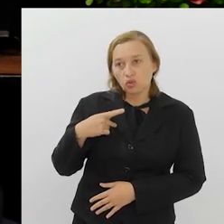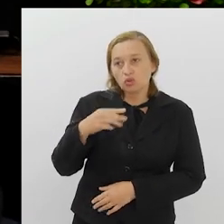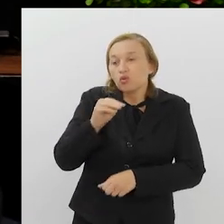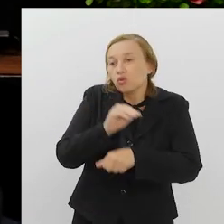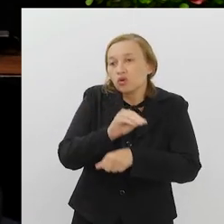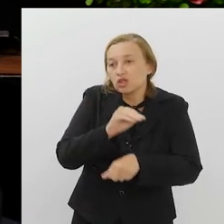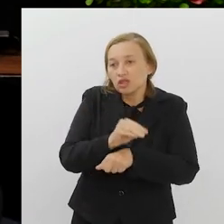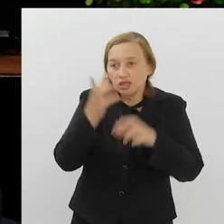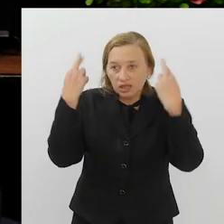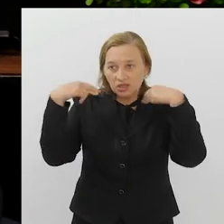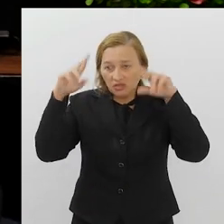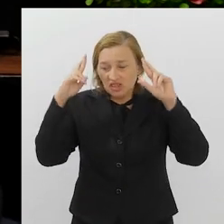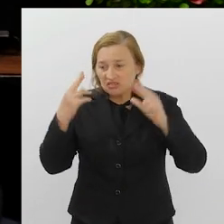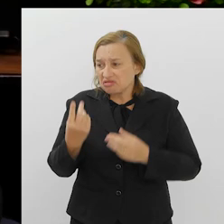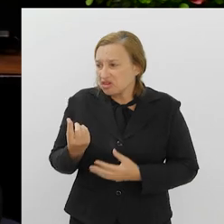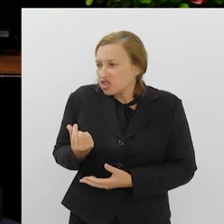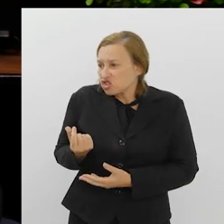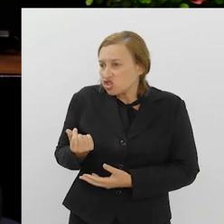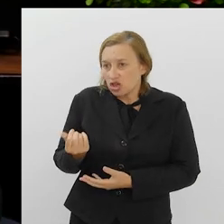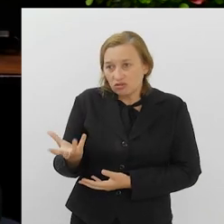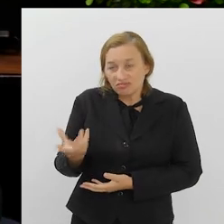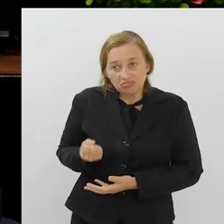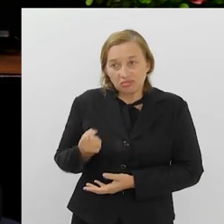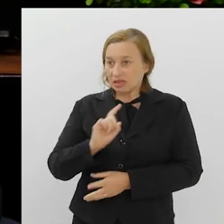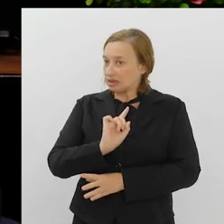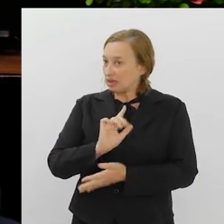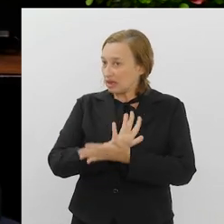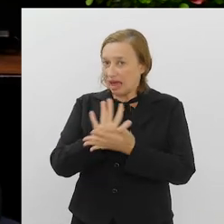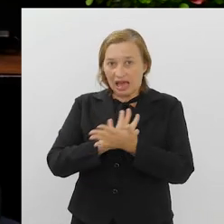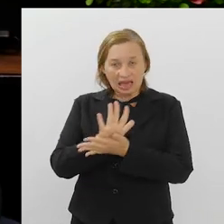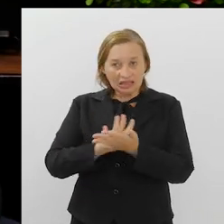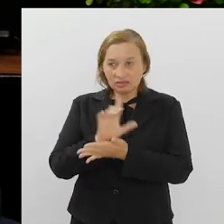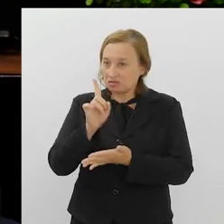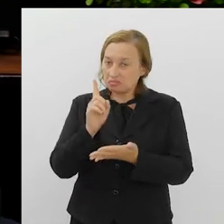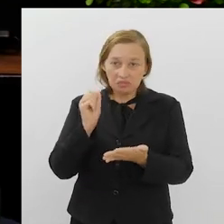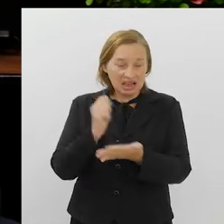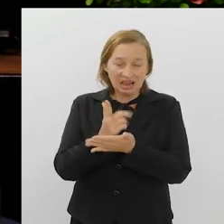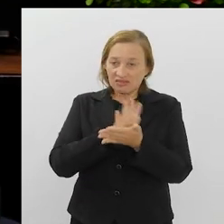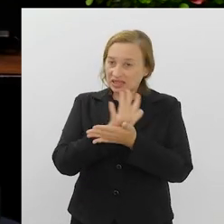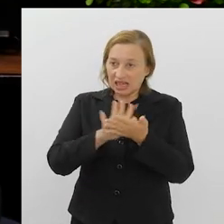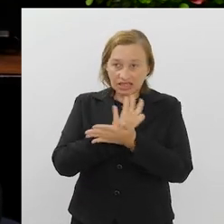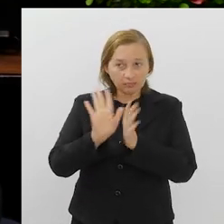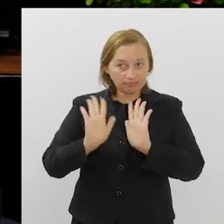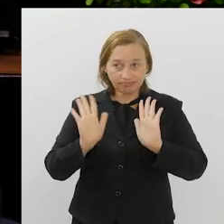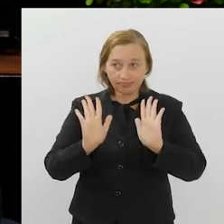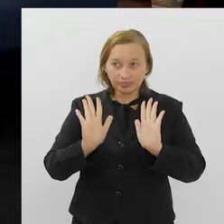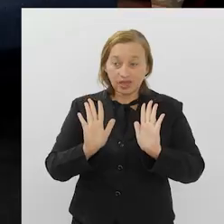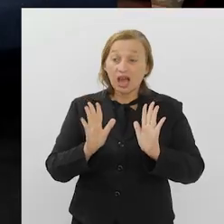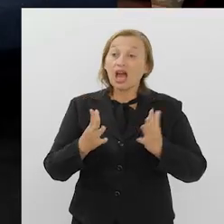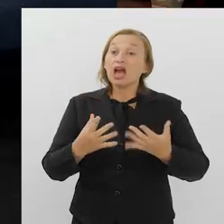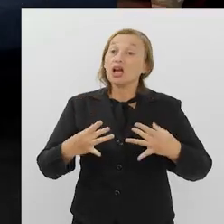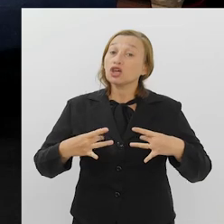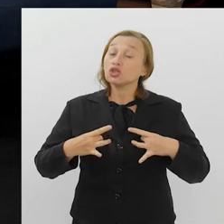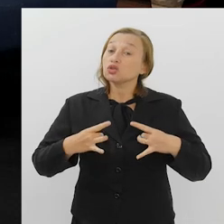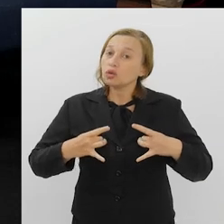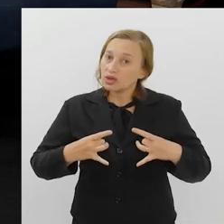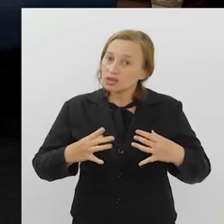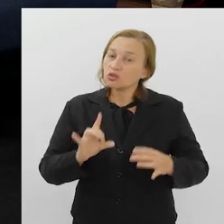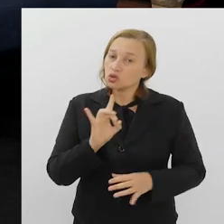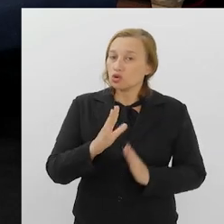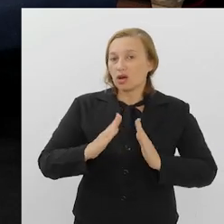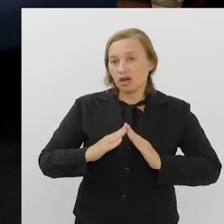e não não ganhava nada não é um clero Eclesiástico pago né a igreja é pura